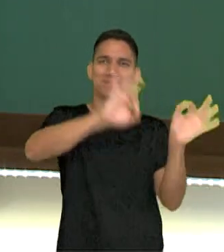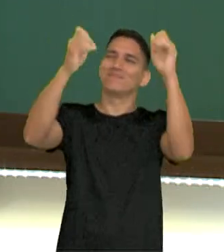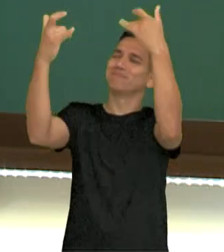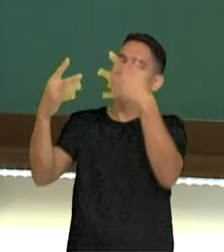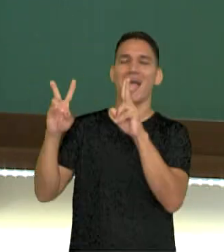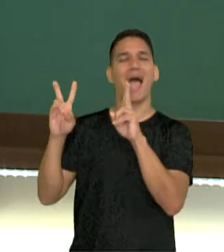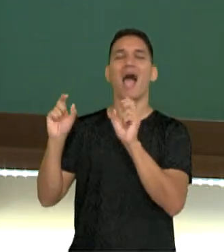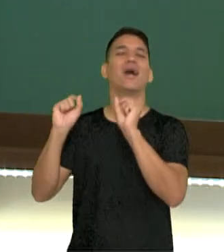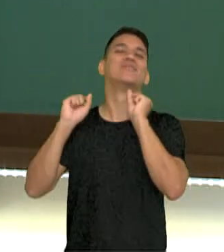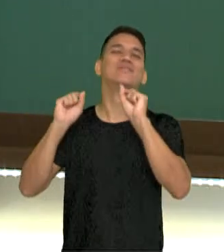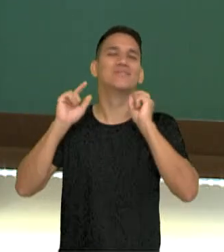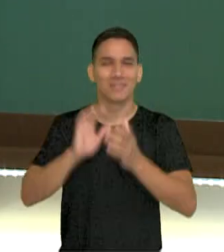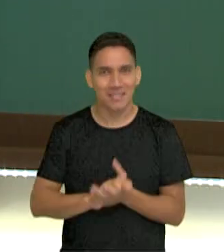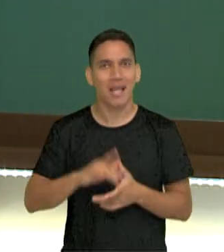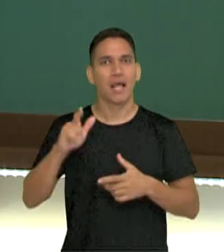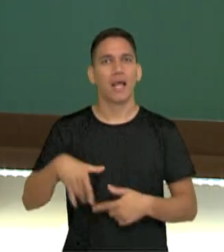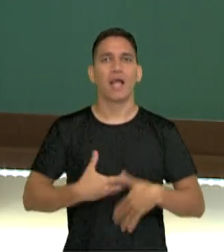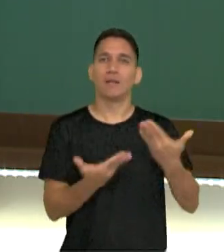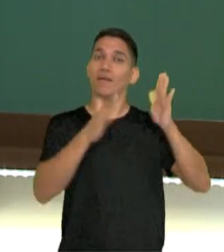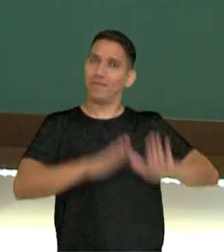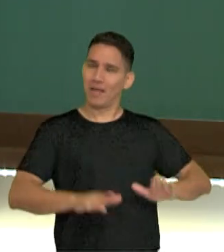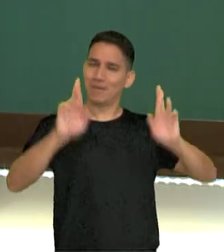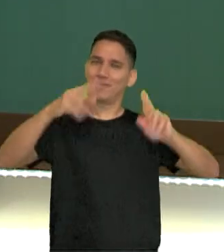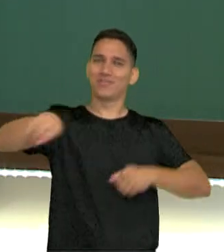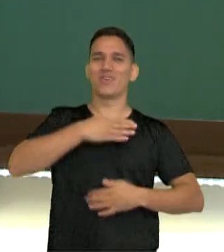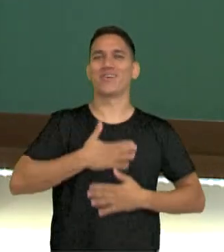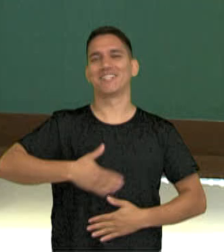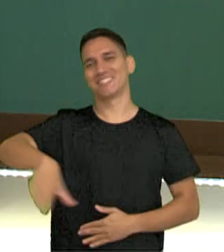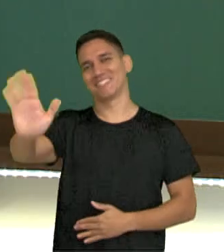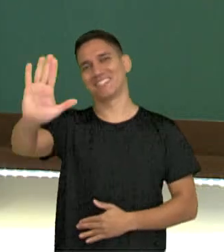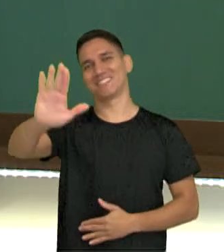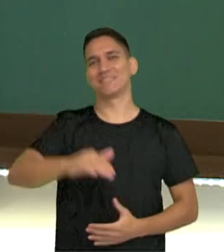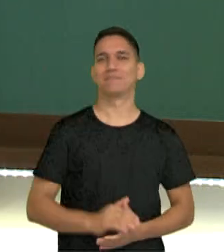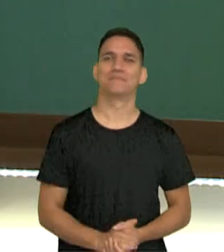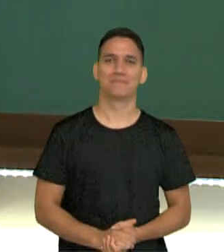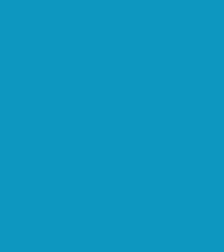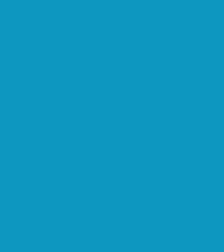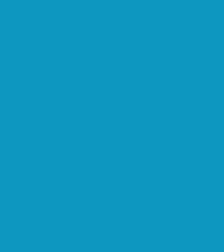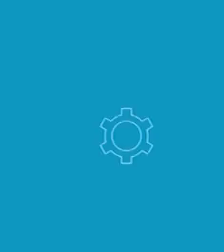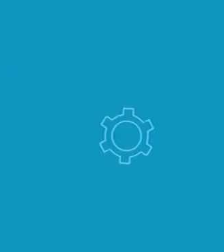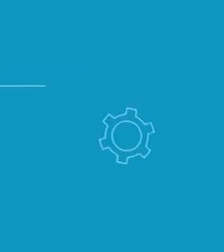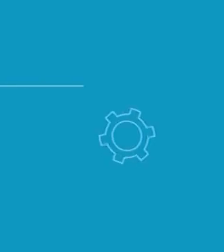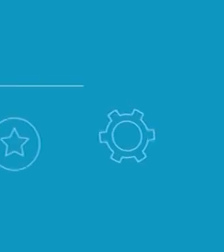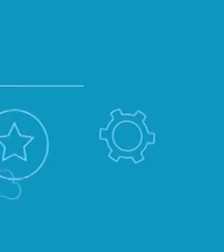vídeo falamos sobre sedentarismo. Espero que vocês tenham gostado. Até breve.